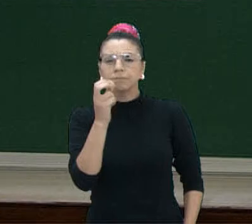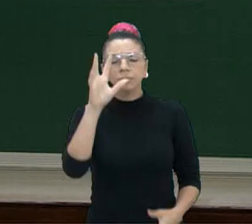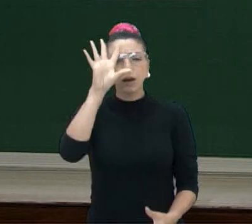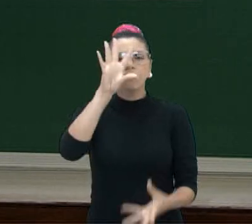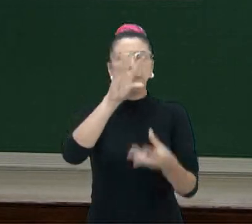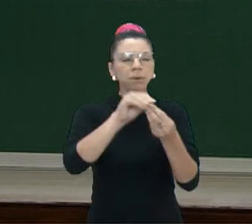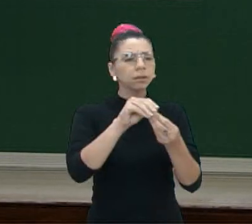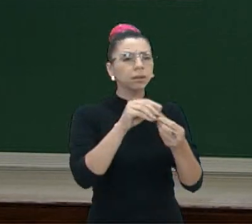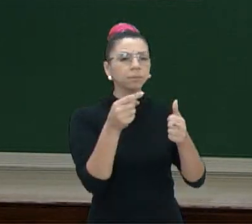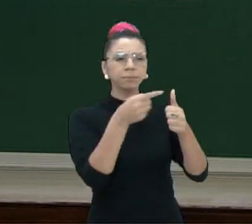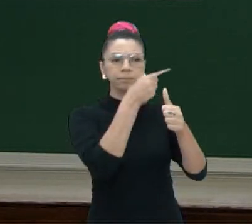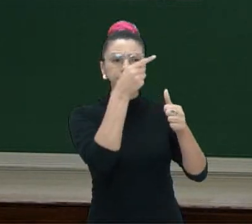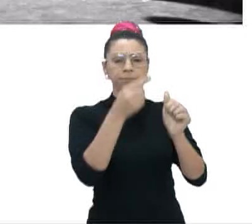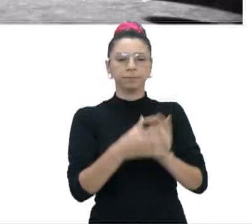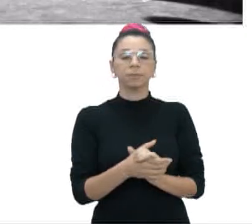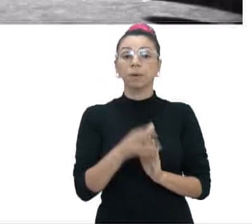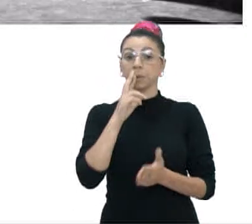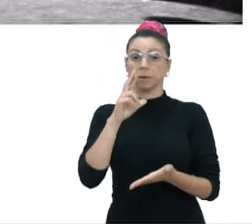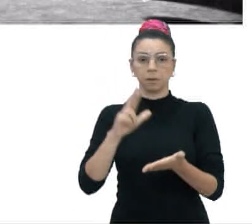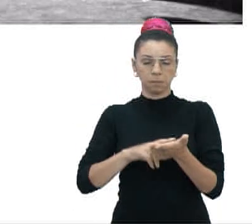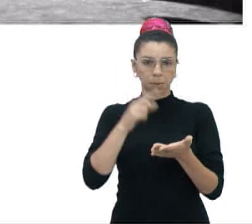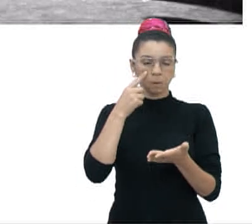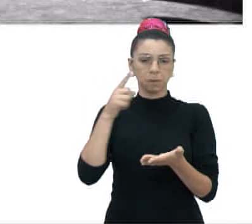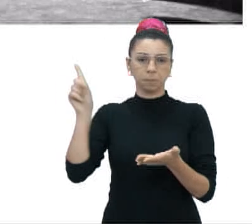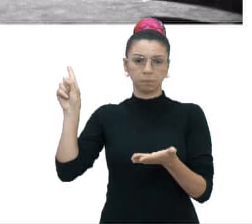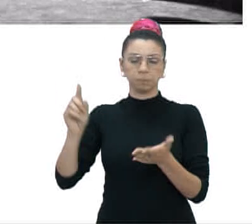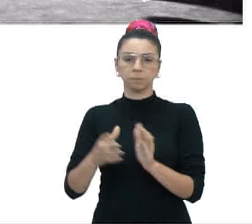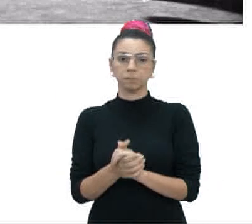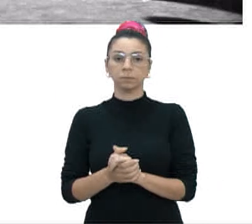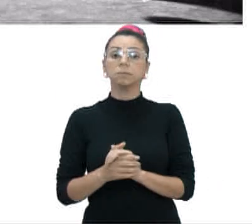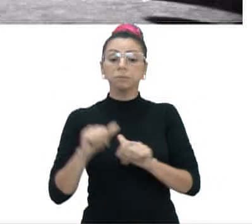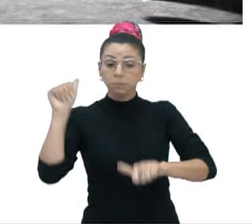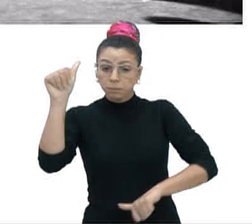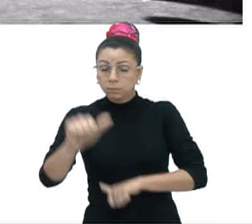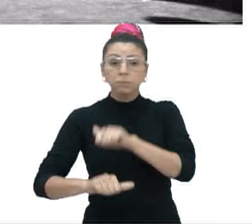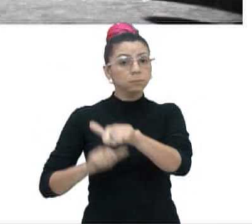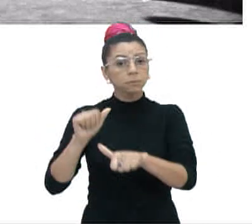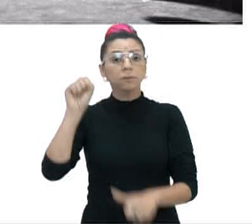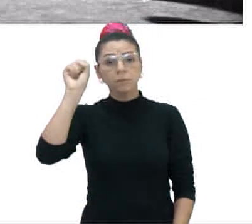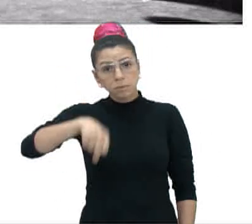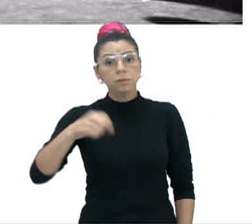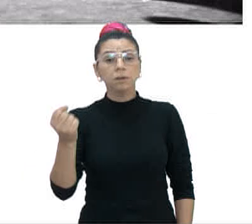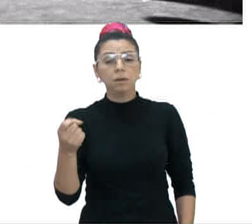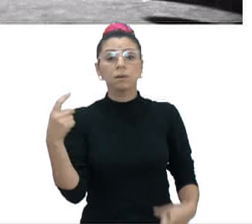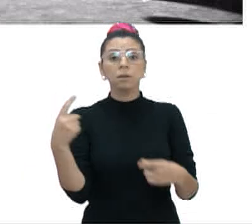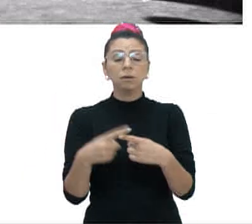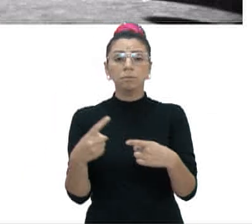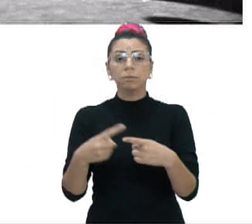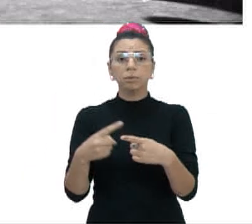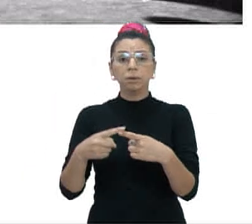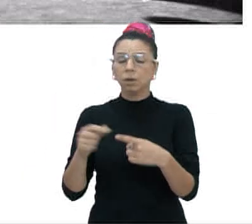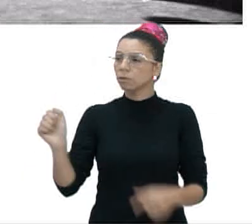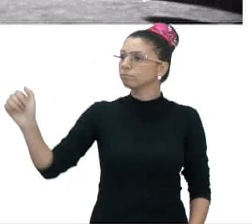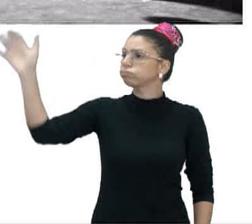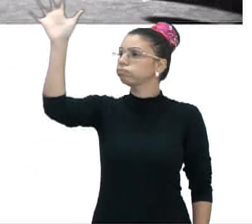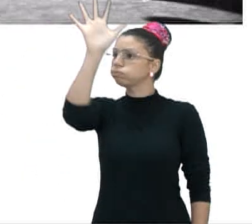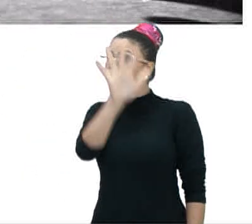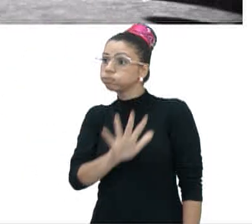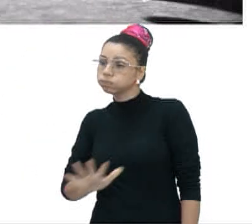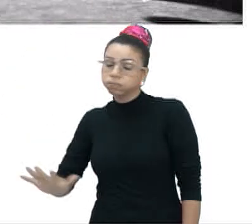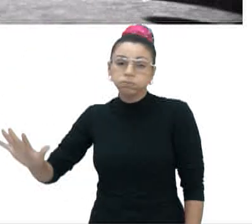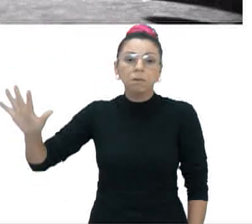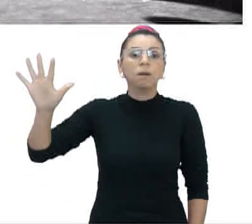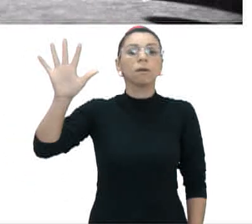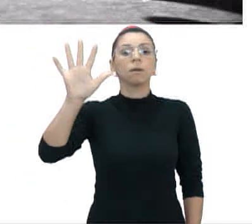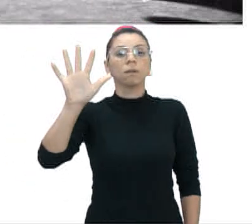imagem. Trouxe para vocês como resposta. Se altera? Sim, pois o panorama geral da foto nos revela que ela